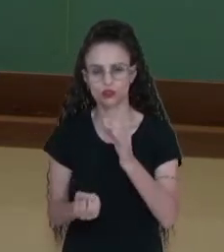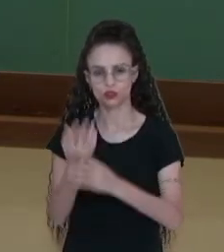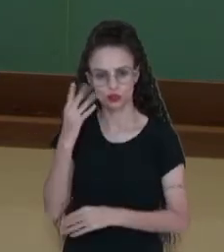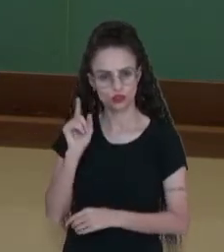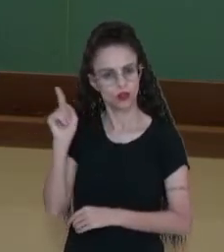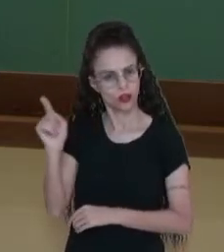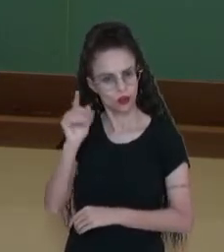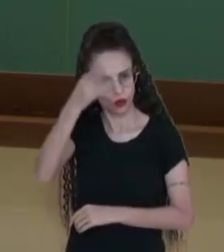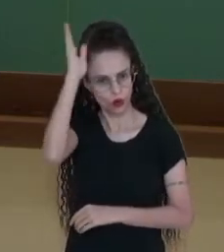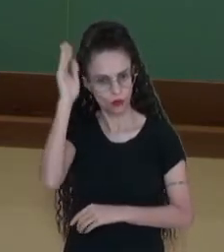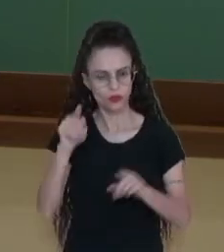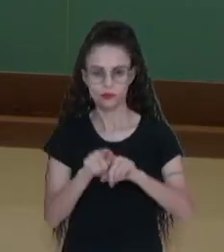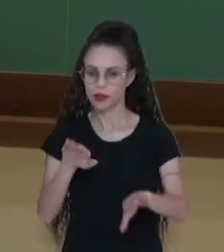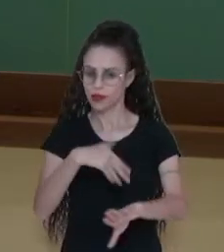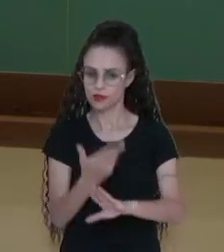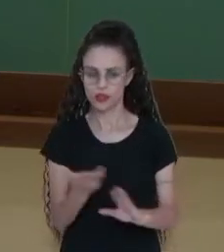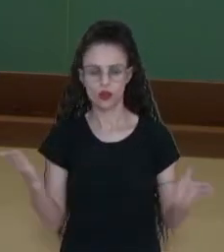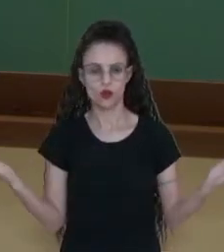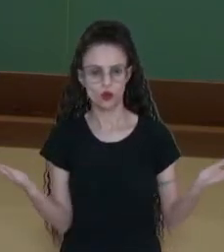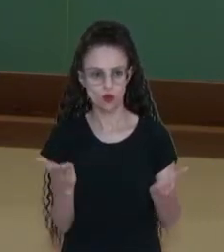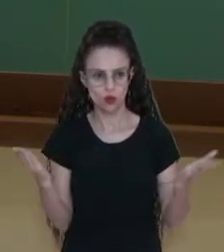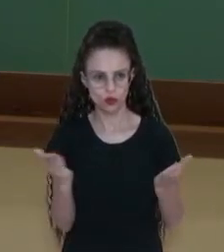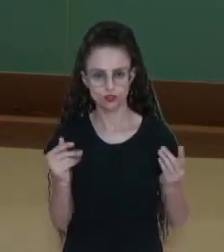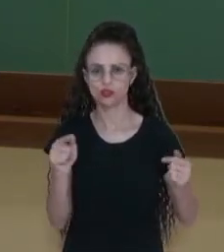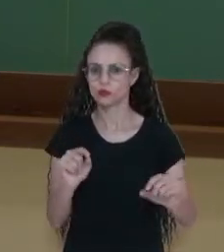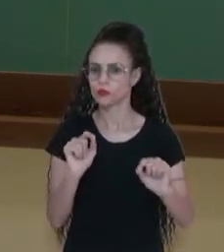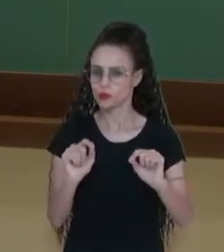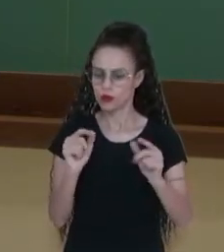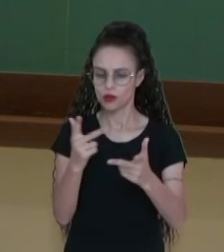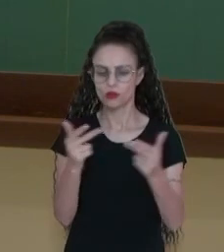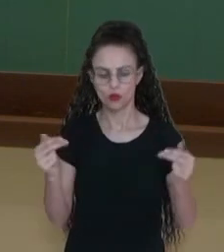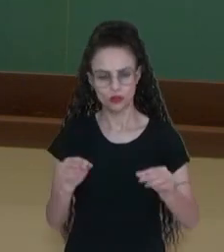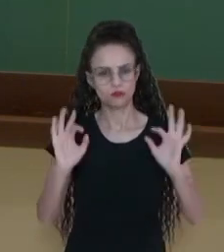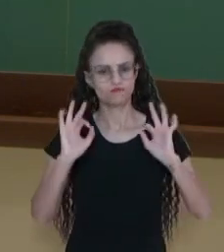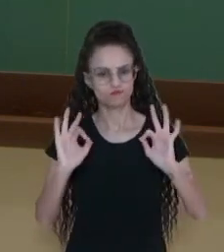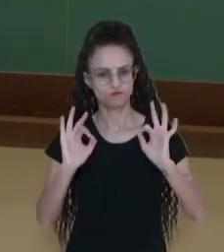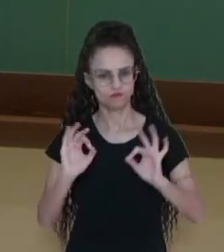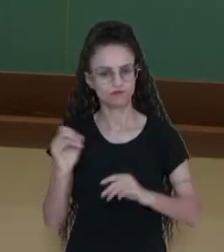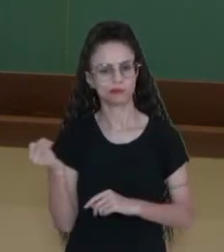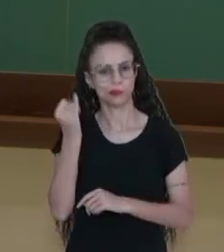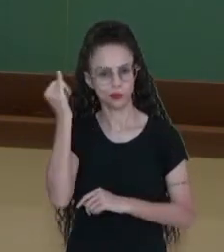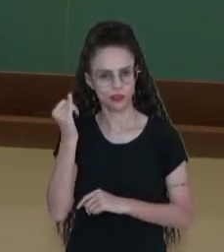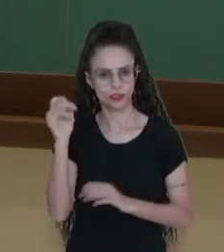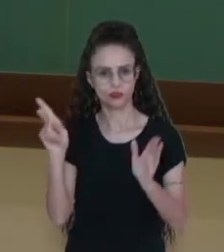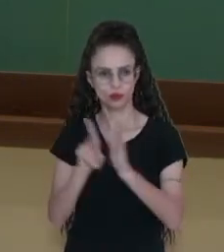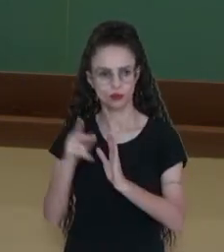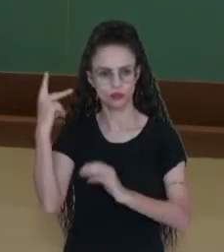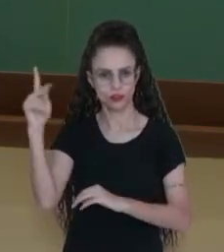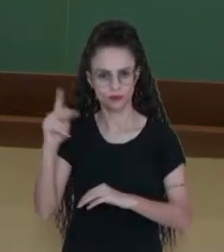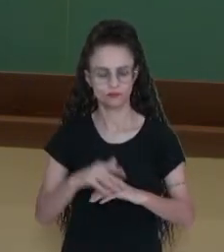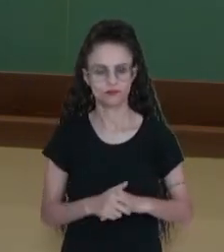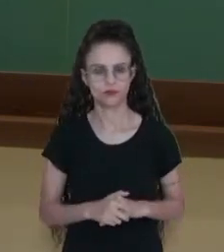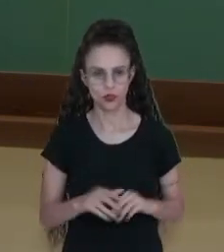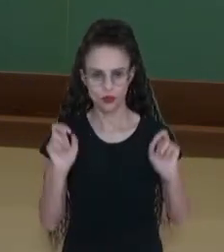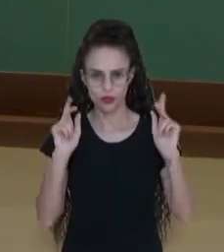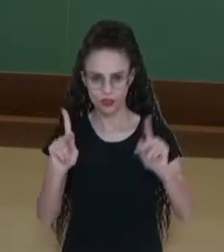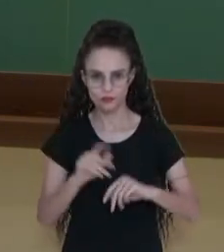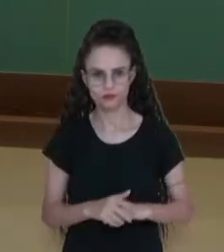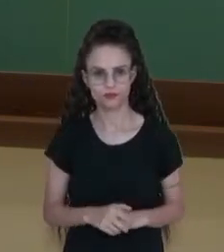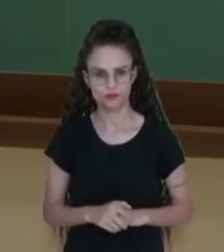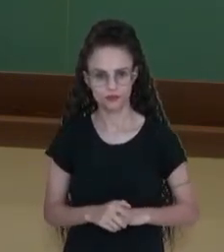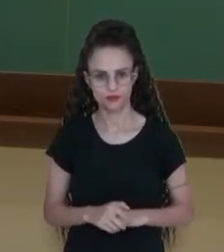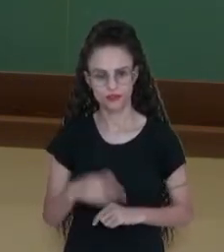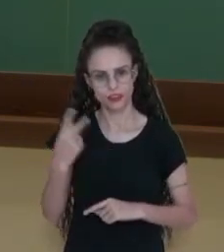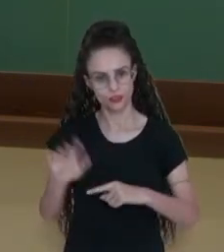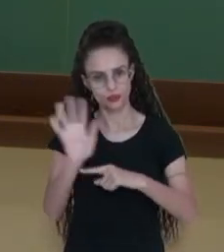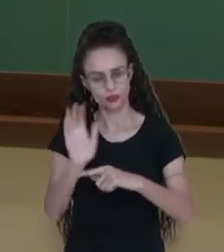naquele tempo. E isso que nós temos até hoje como uma coisa que é no mundo moderno que foi trazido lá do mundo antigo. Ok? Pessoal,